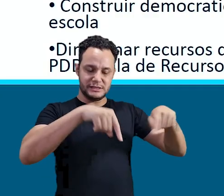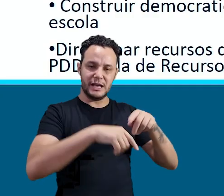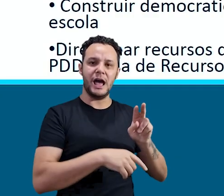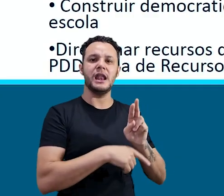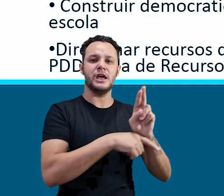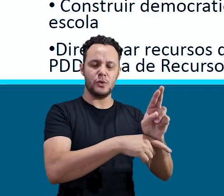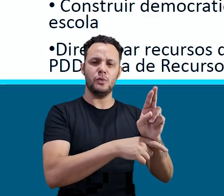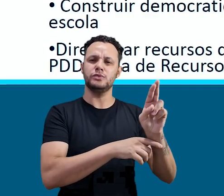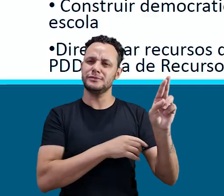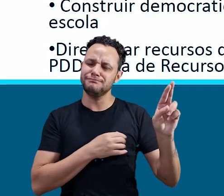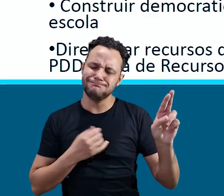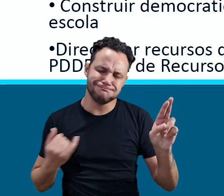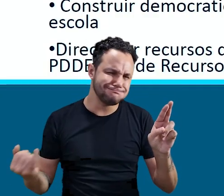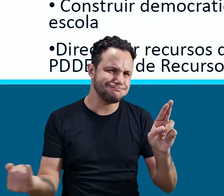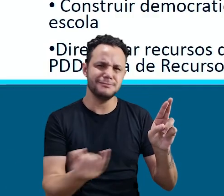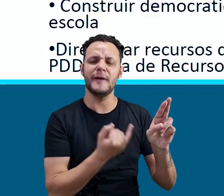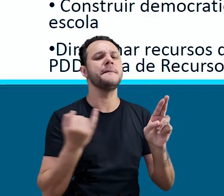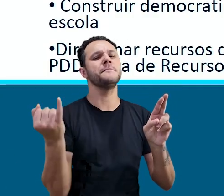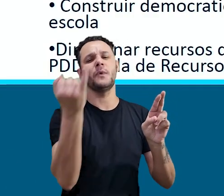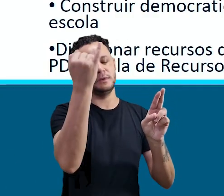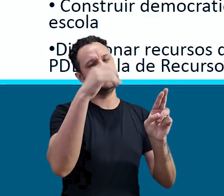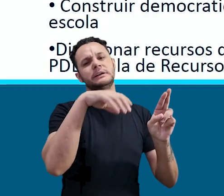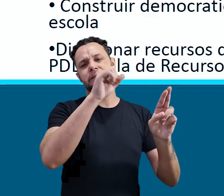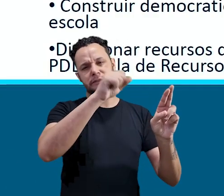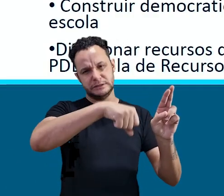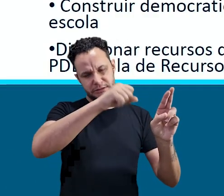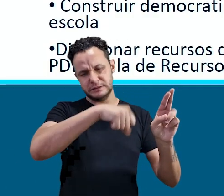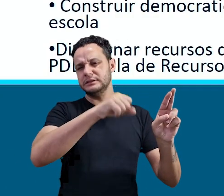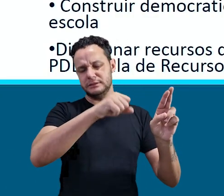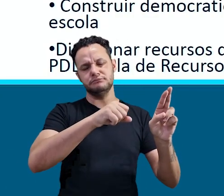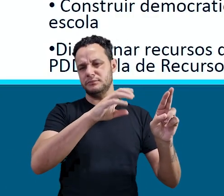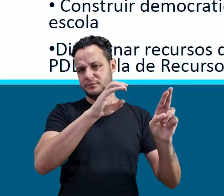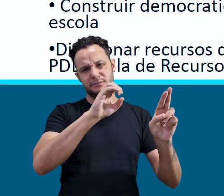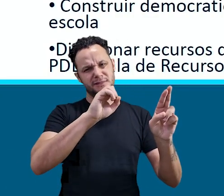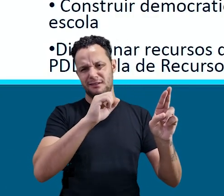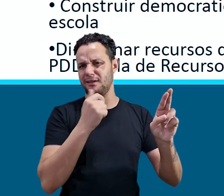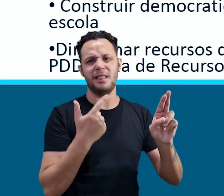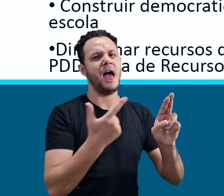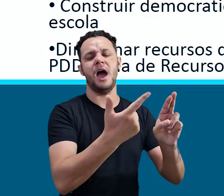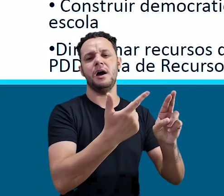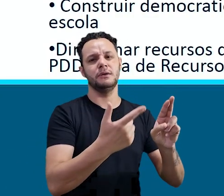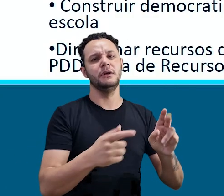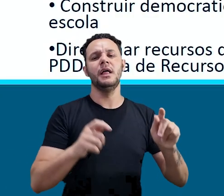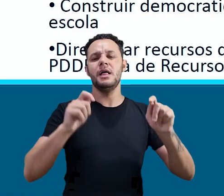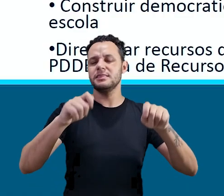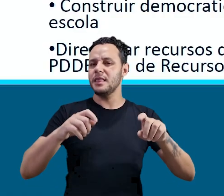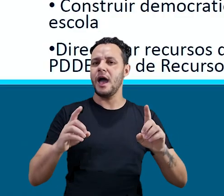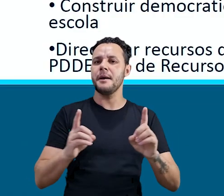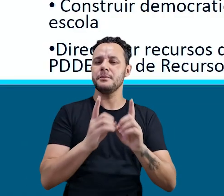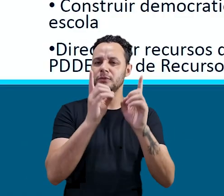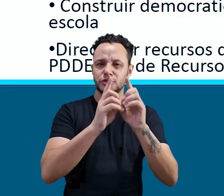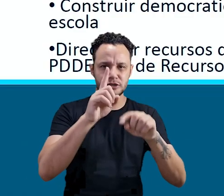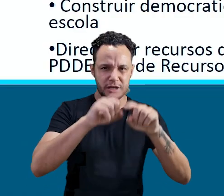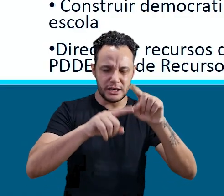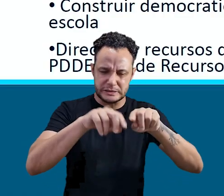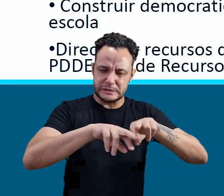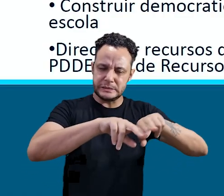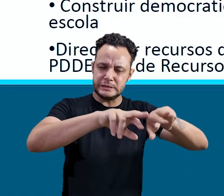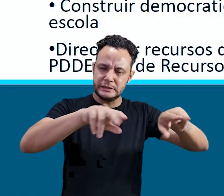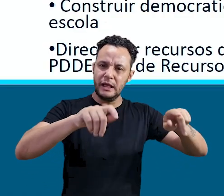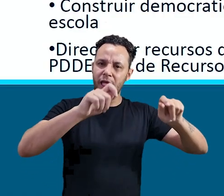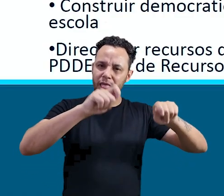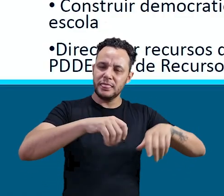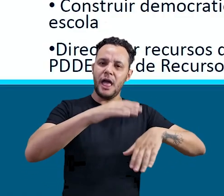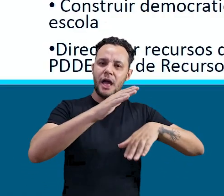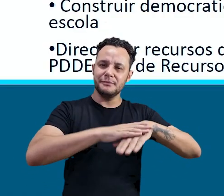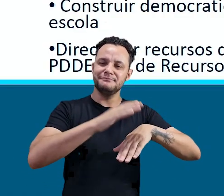recurso fundamental, se eu puder chamar um professor de recurso. É claro que a gente pode construir com materiais recicláveis, é claro que a